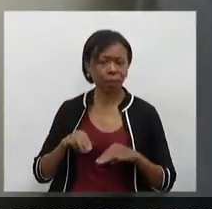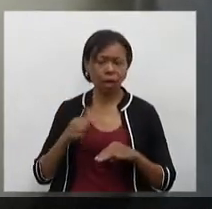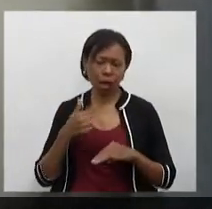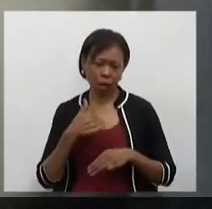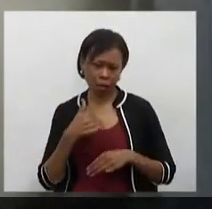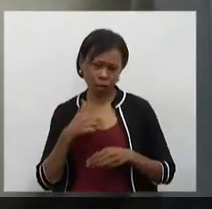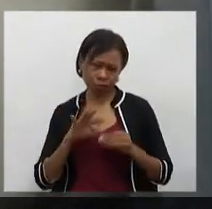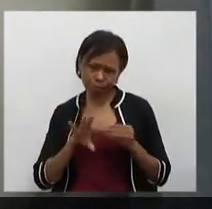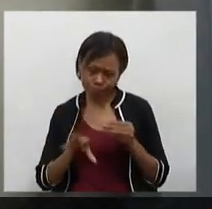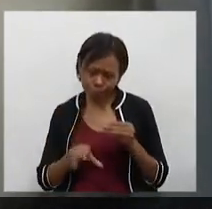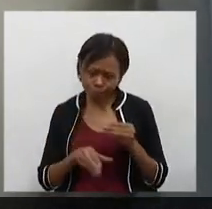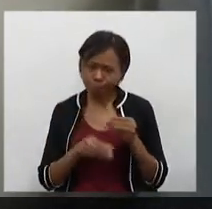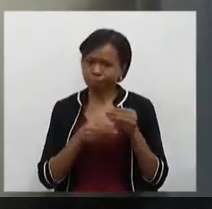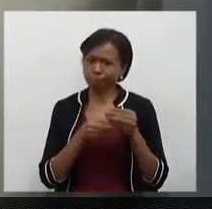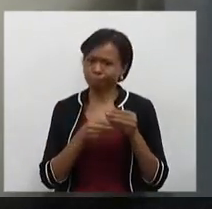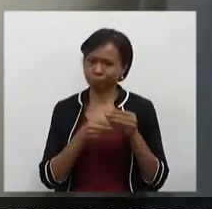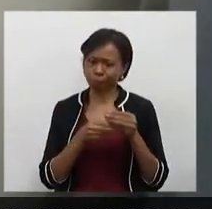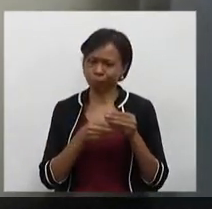né? Além